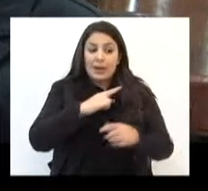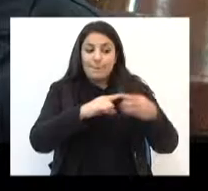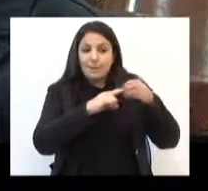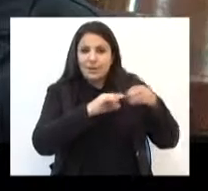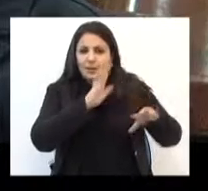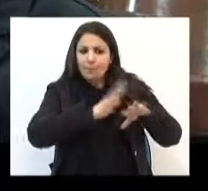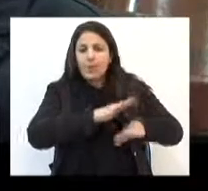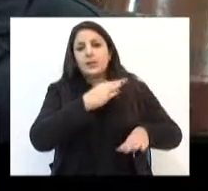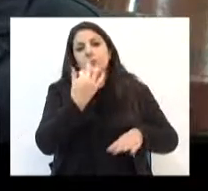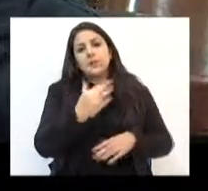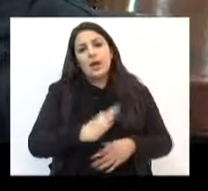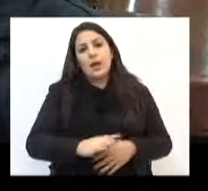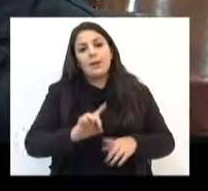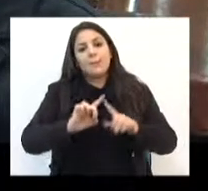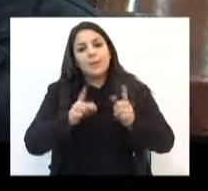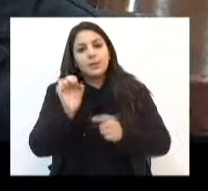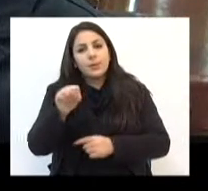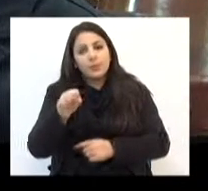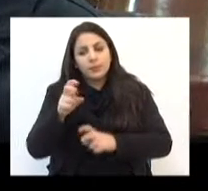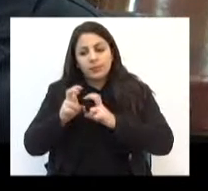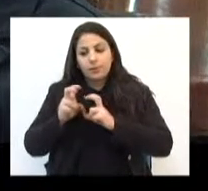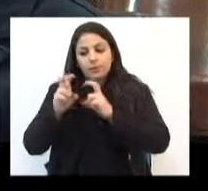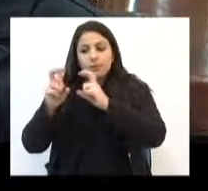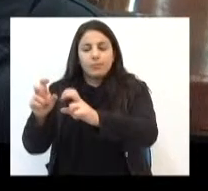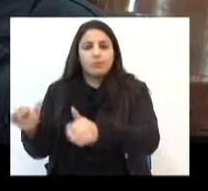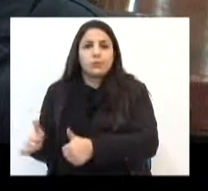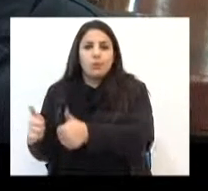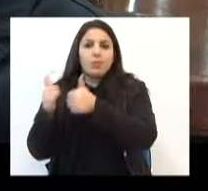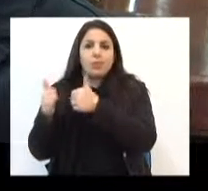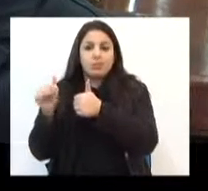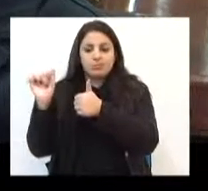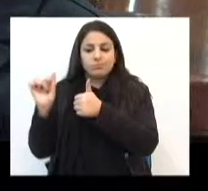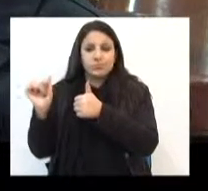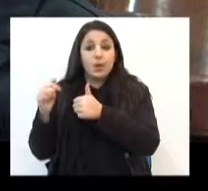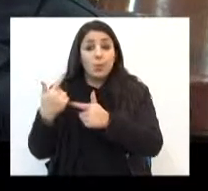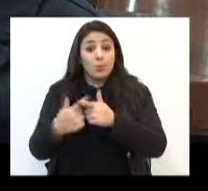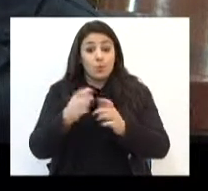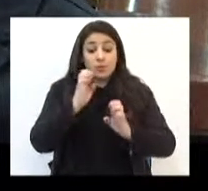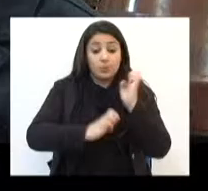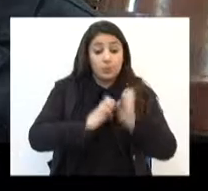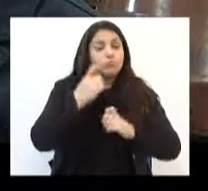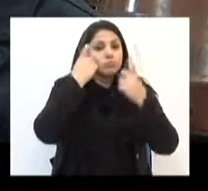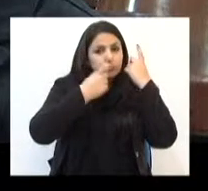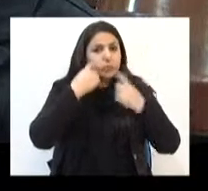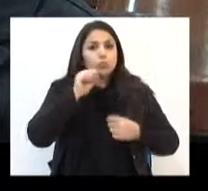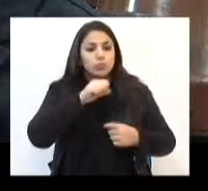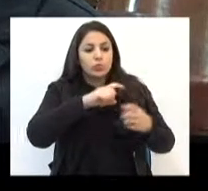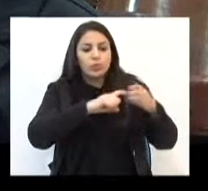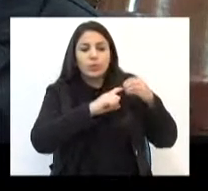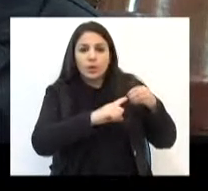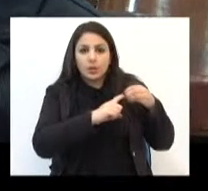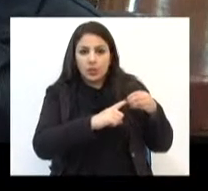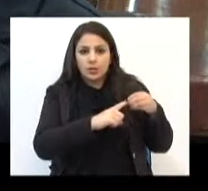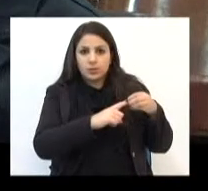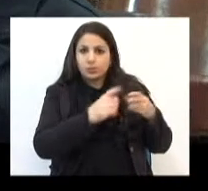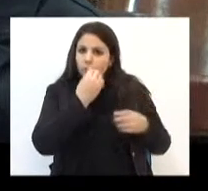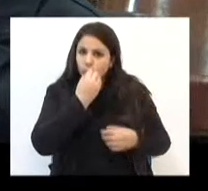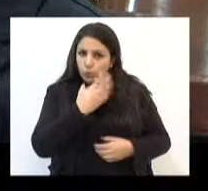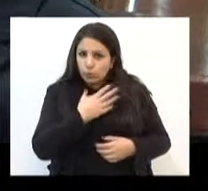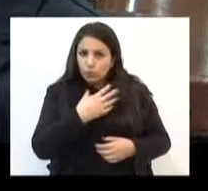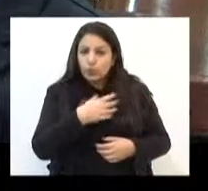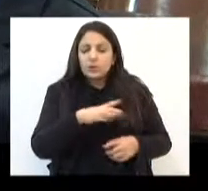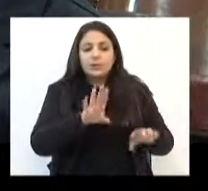específico desse material. Eu acho que é muito importante nós termos um padrão de parada assim, ter dentro das normas de acessibilidade, atender bem a